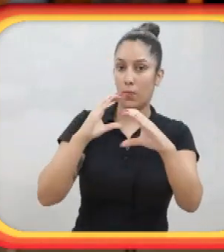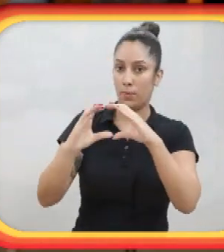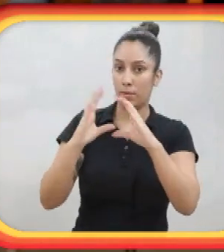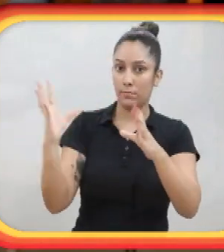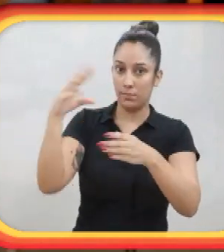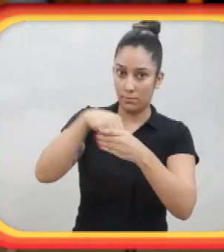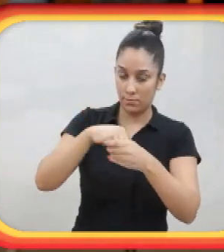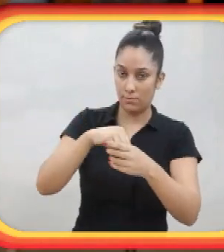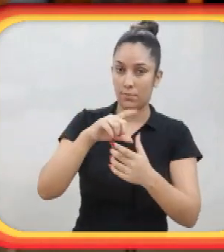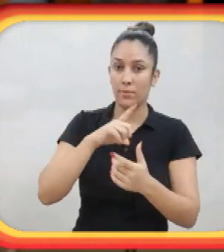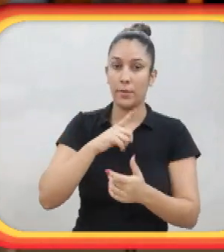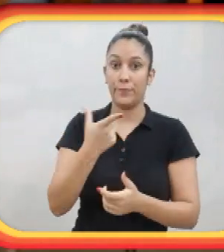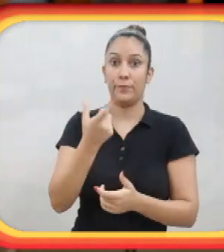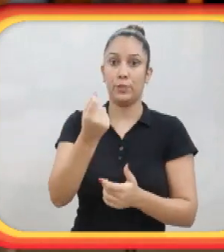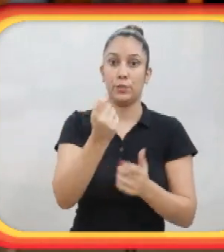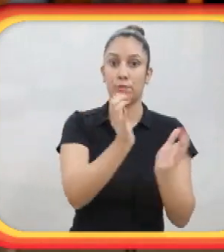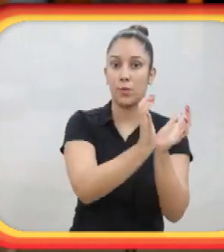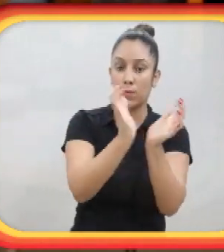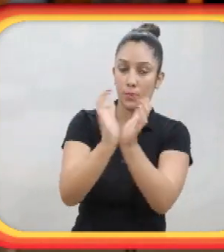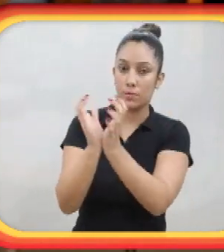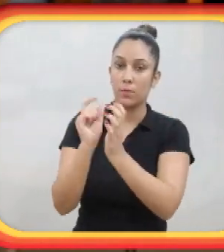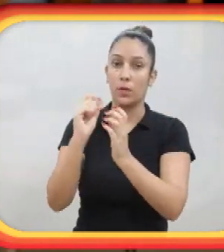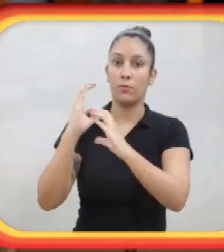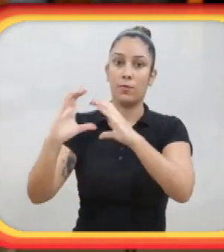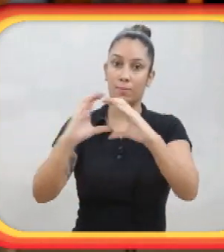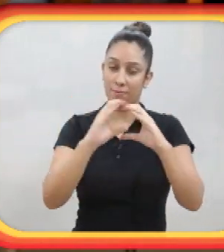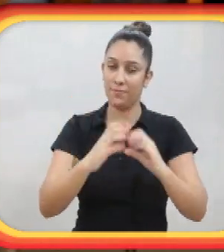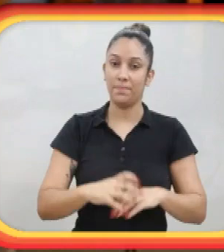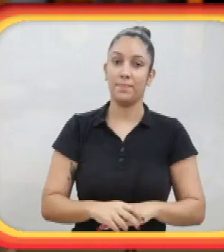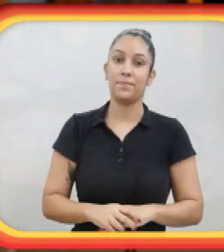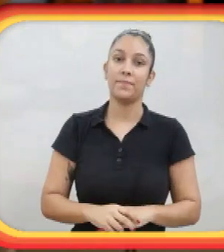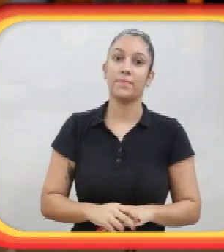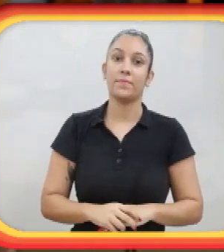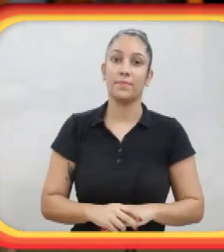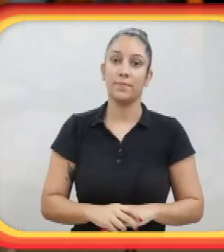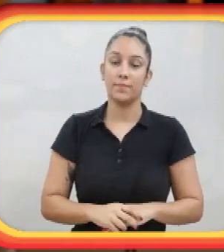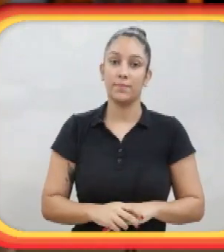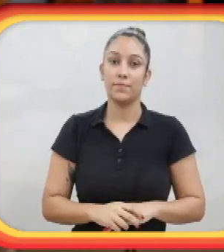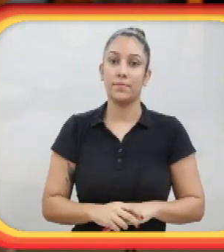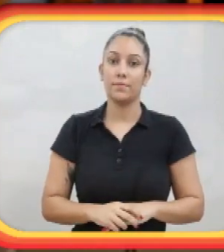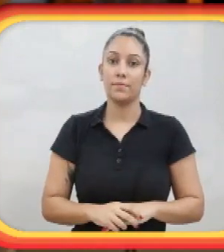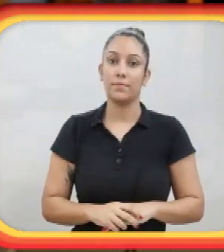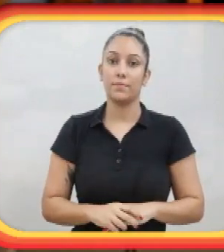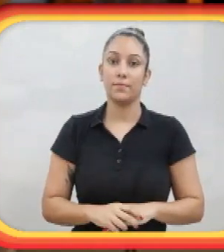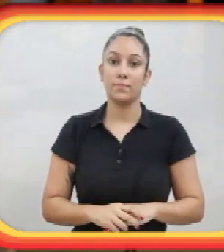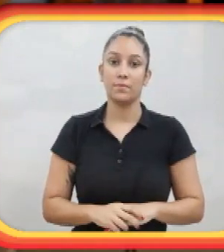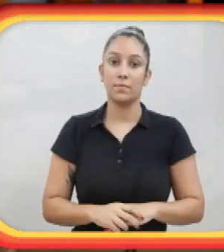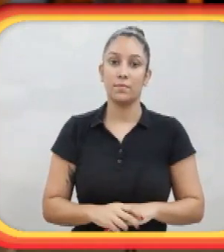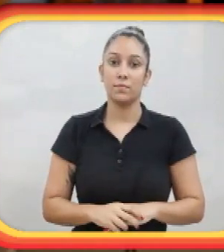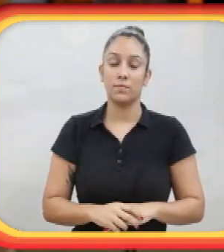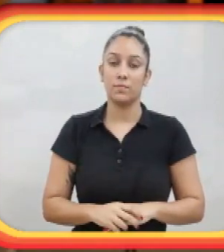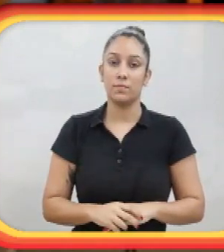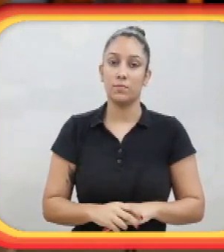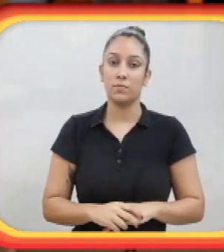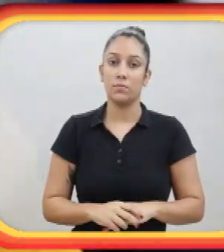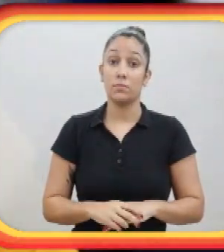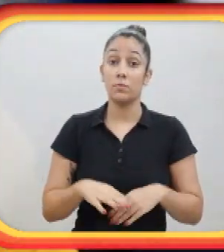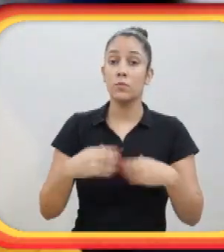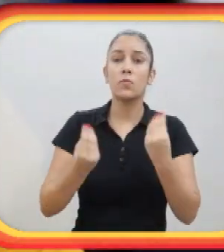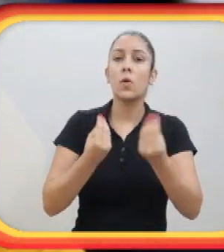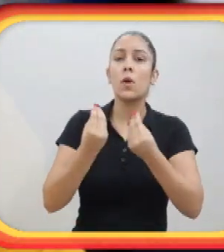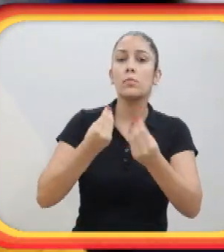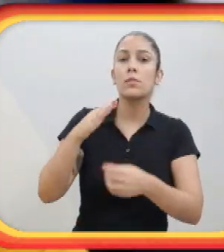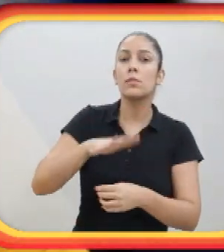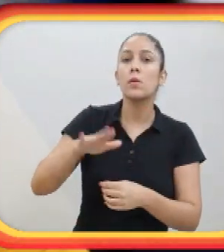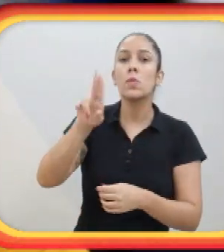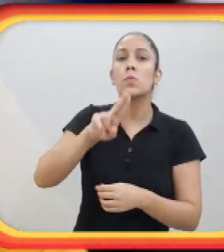diversas. No método POD, que é um sistema robusto de comunicação, ele abrange pelo menos 20 funções comunicativas. Como